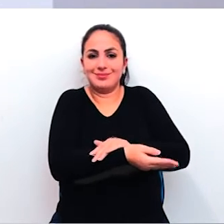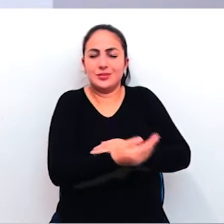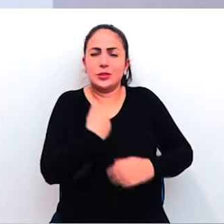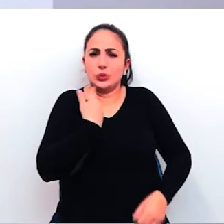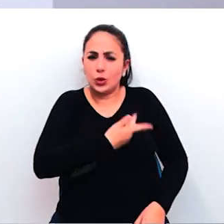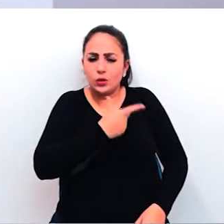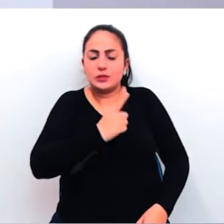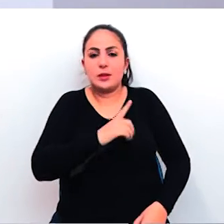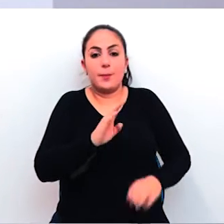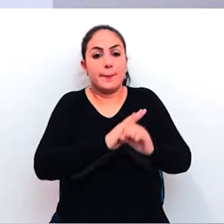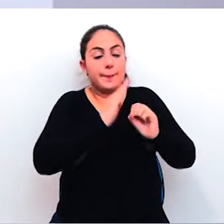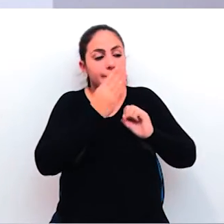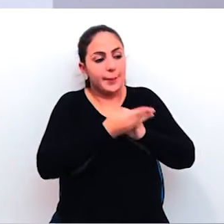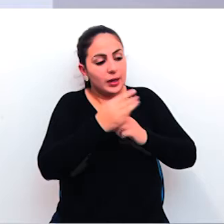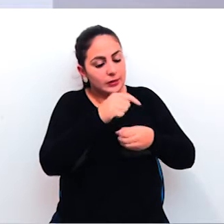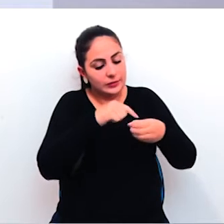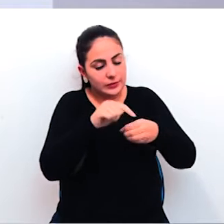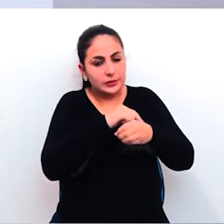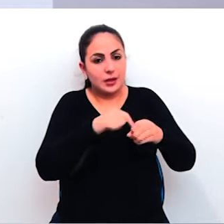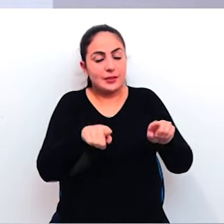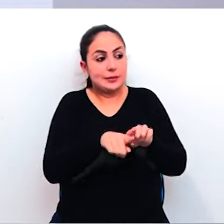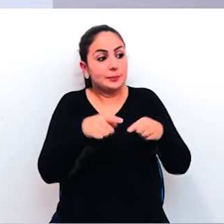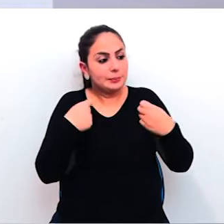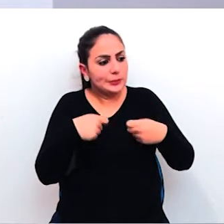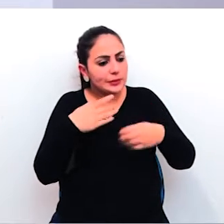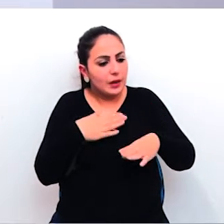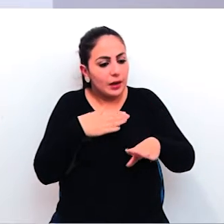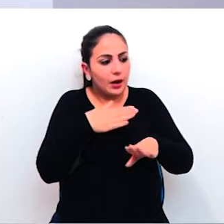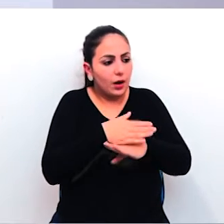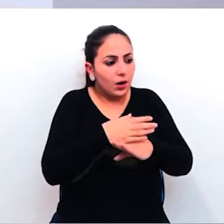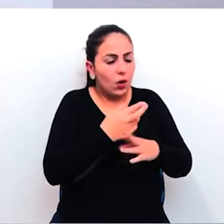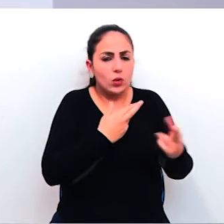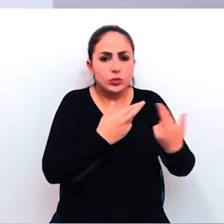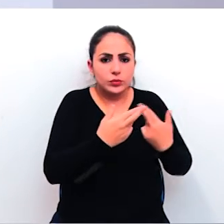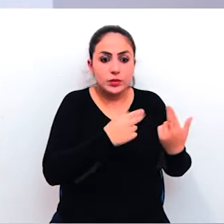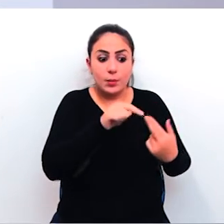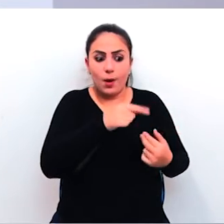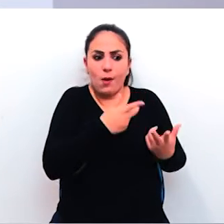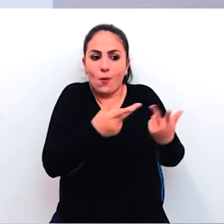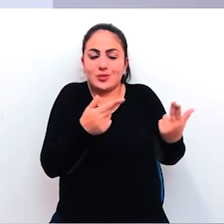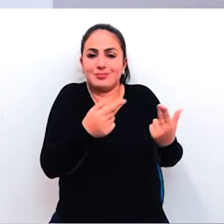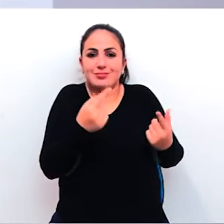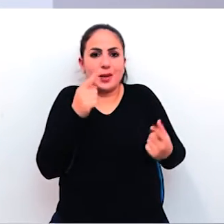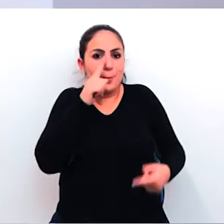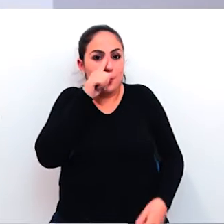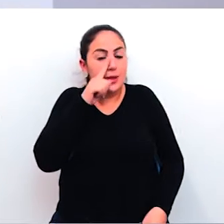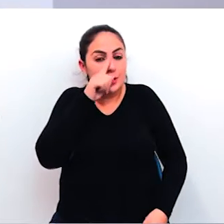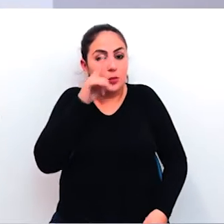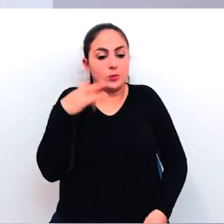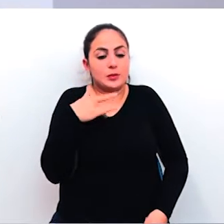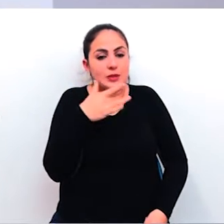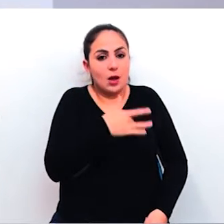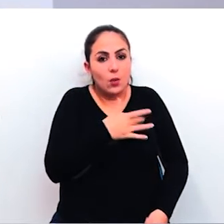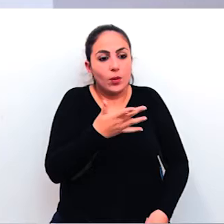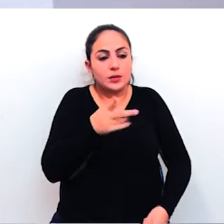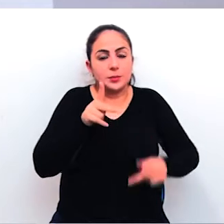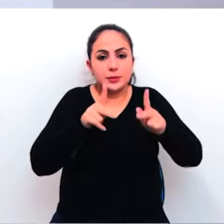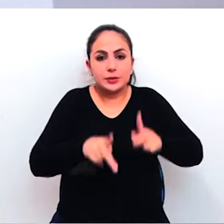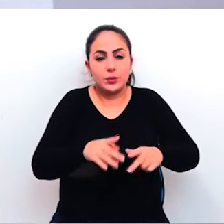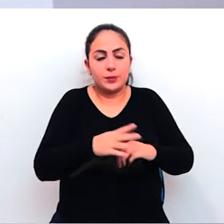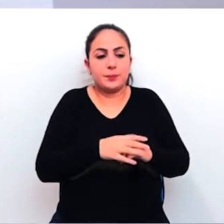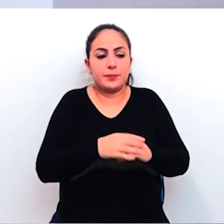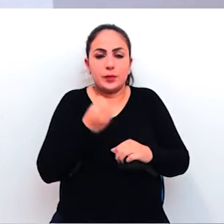nós temos bairros da cidade que precisam atravessar a rodovia e isso é algo perigoso para a saúde